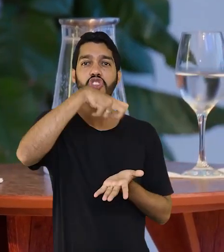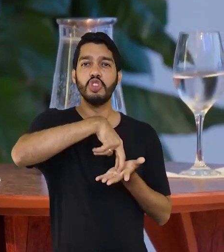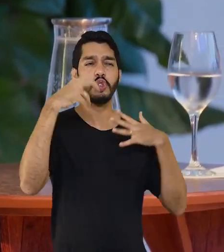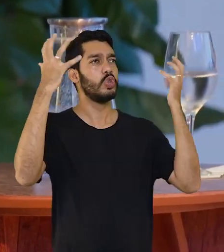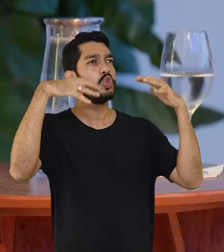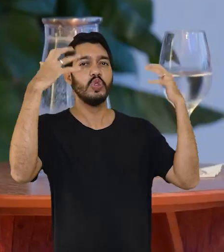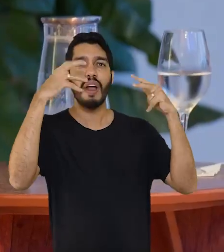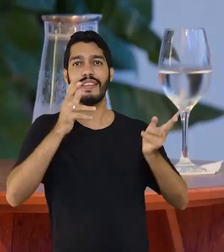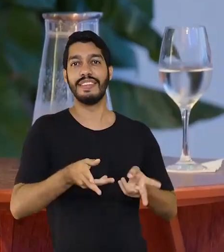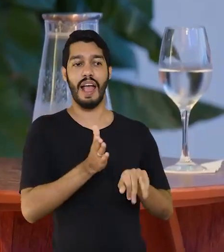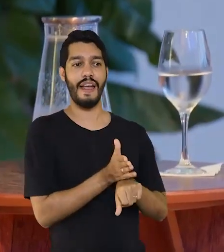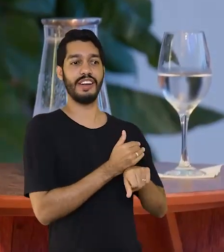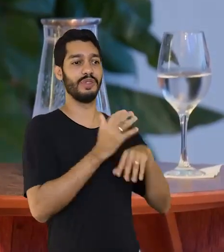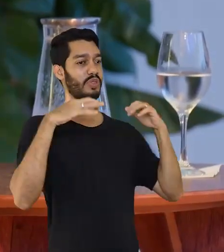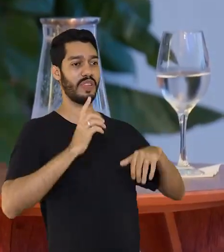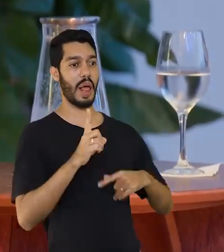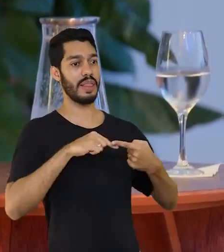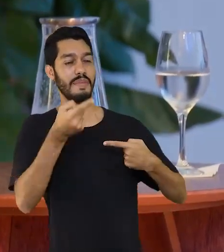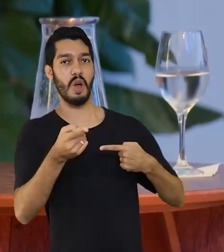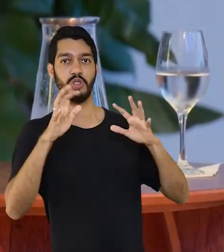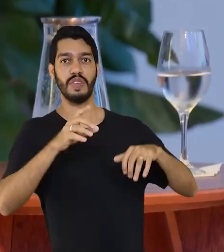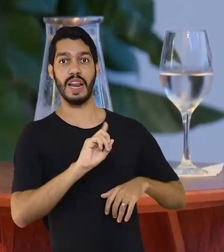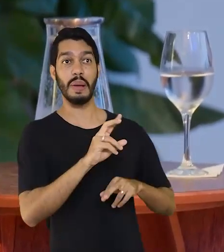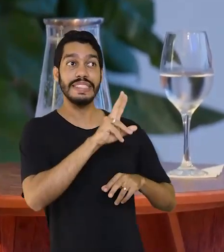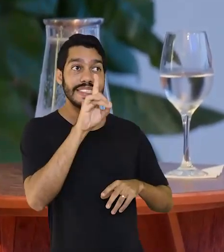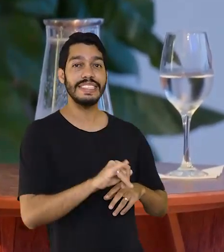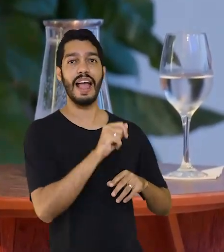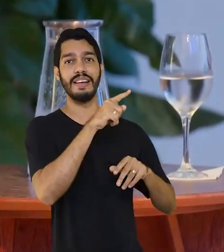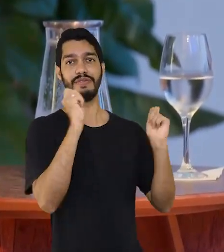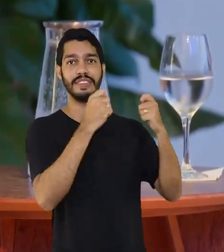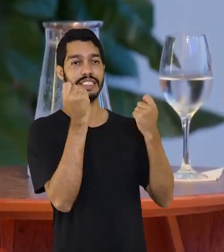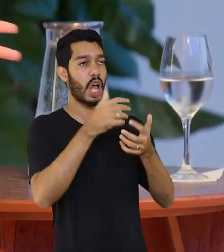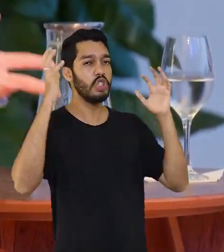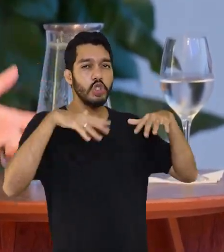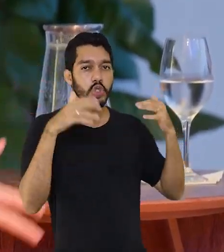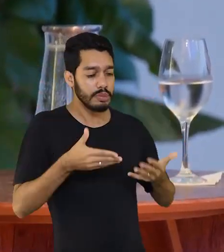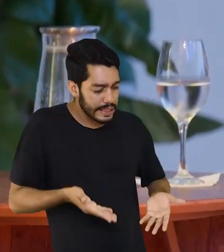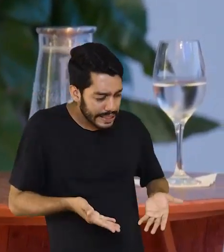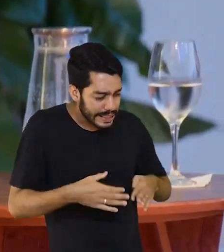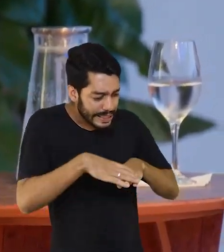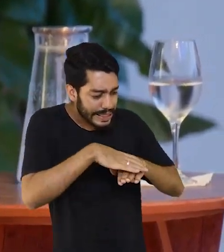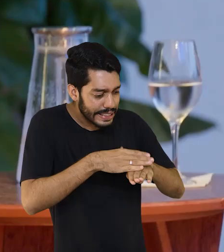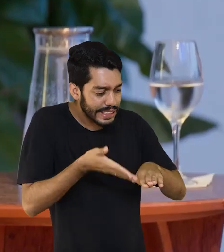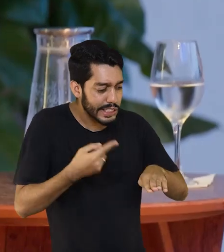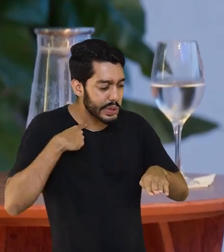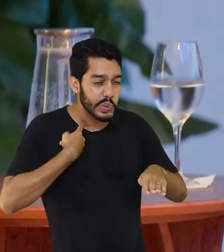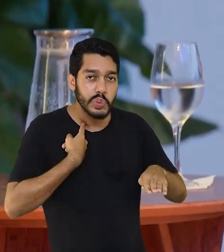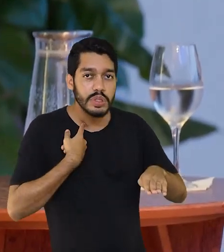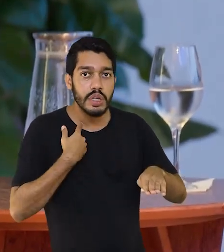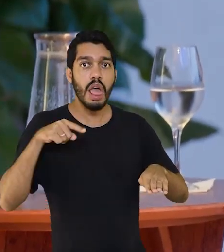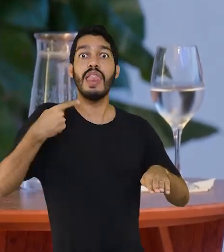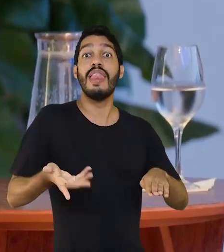chove sempre no dia do festival, chove. Não chove antes, não chove depois. É no dia que chove. E aí, você vai fazer o quê com o seu tênis?